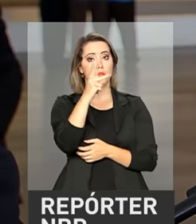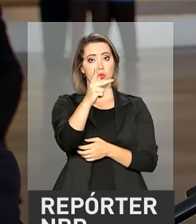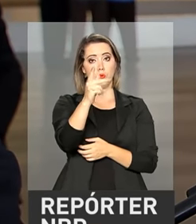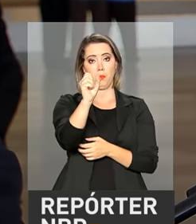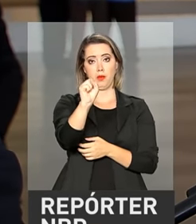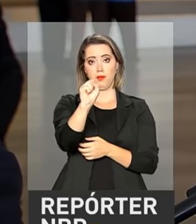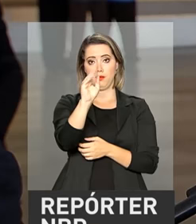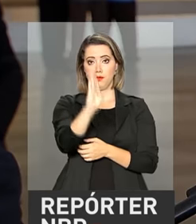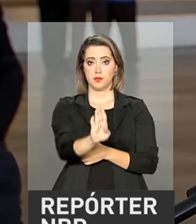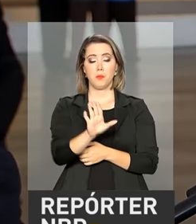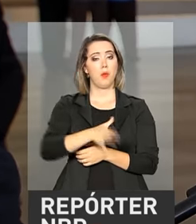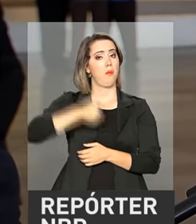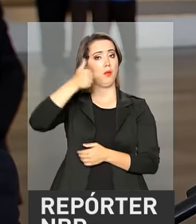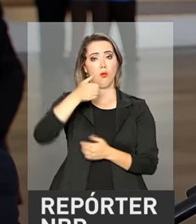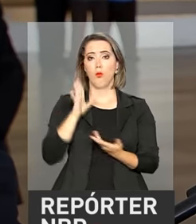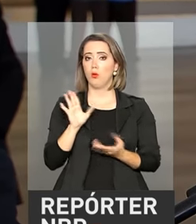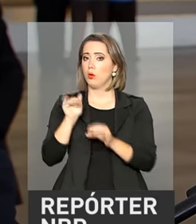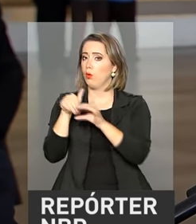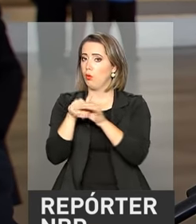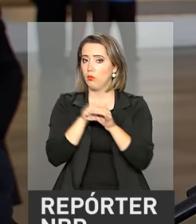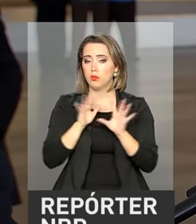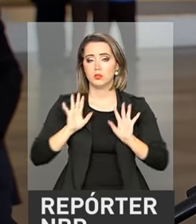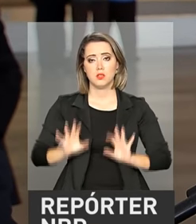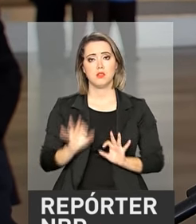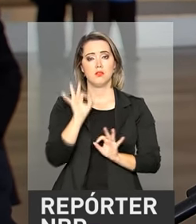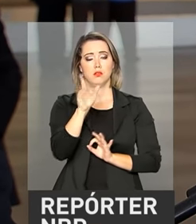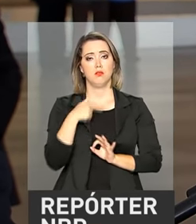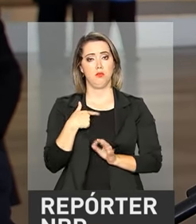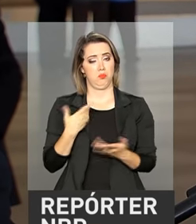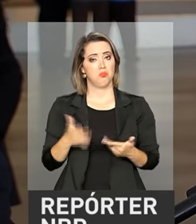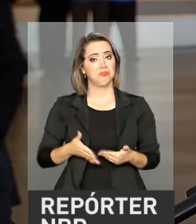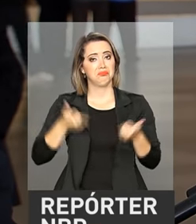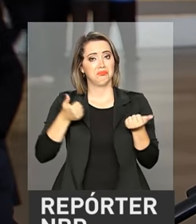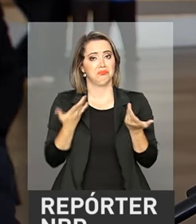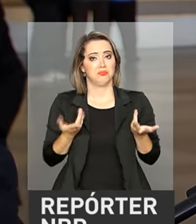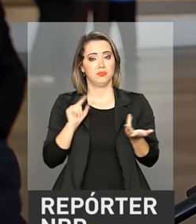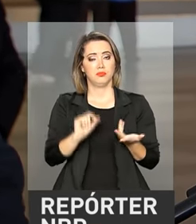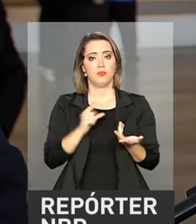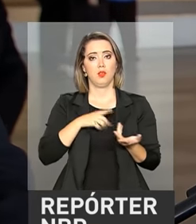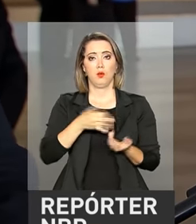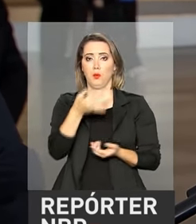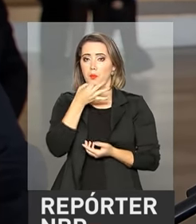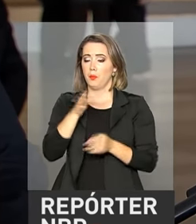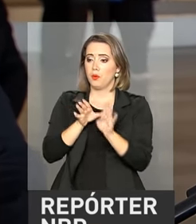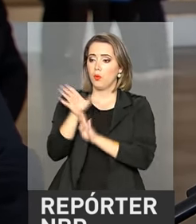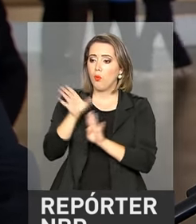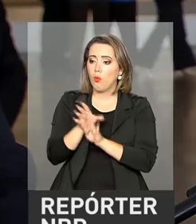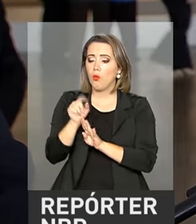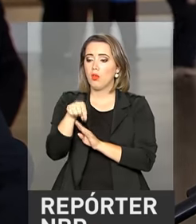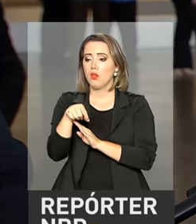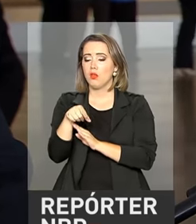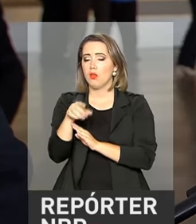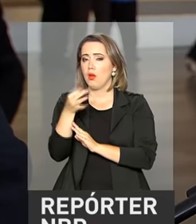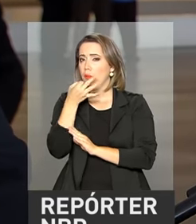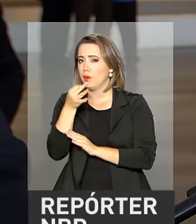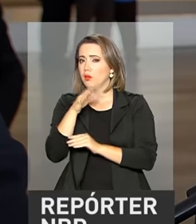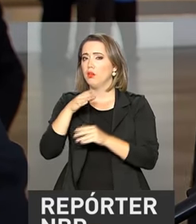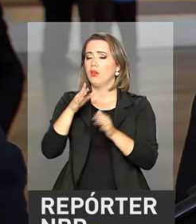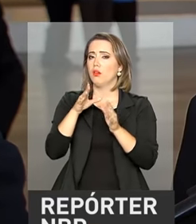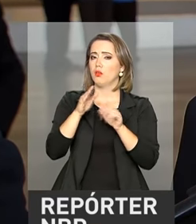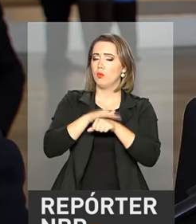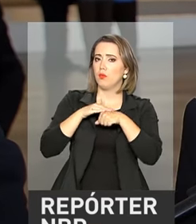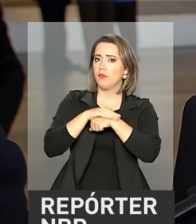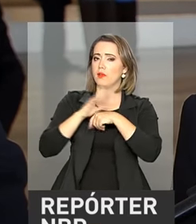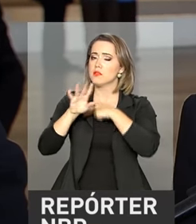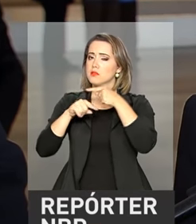Ontem melhorou a performance. Ontem aumentou o número de votos. E eu acho que nas conversas que estão havendo, eu acho possível que